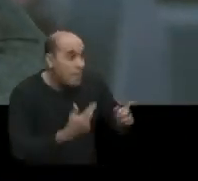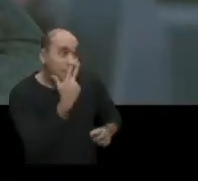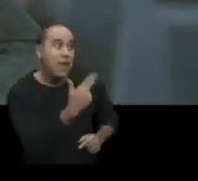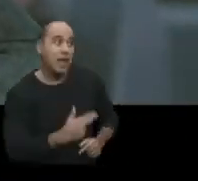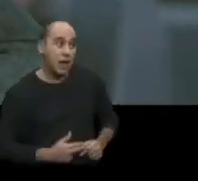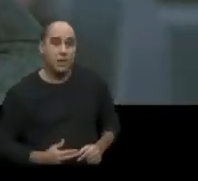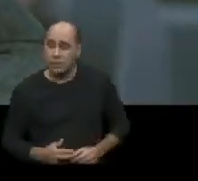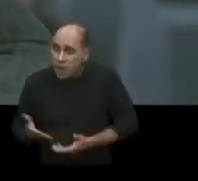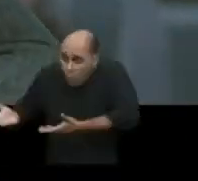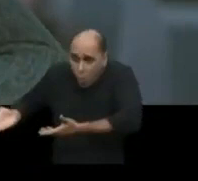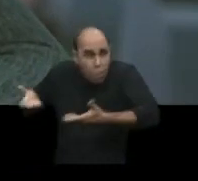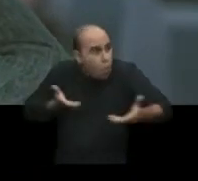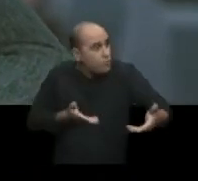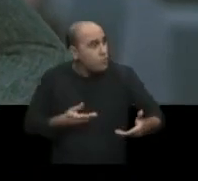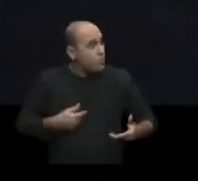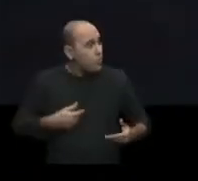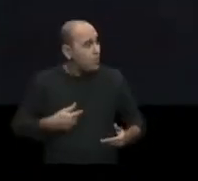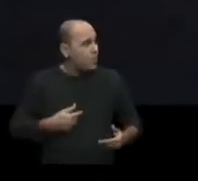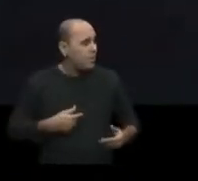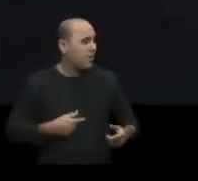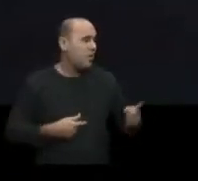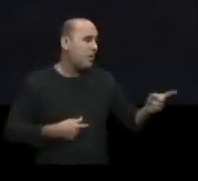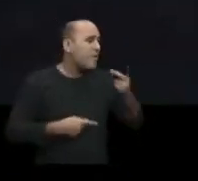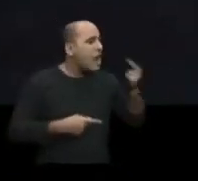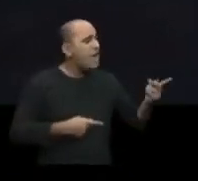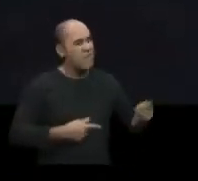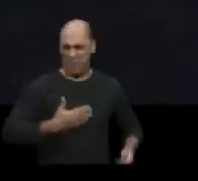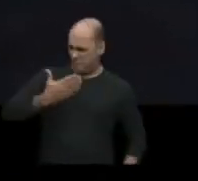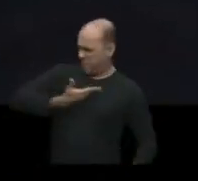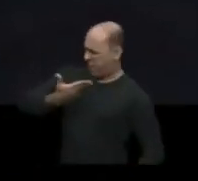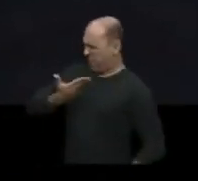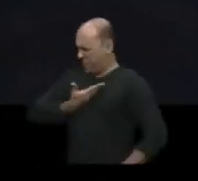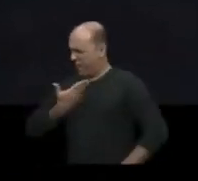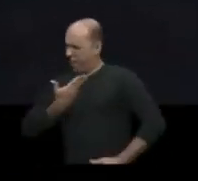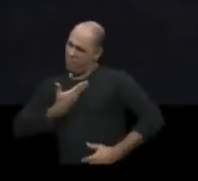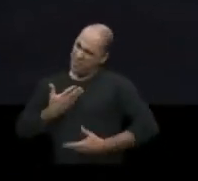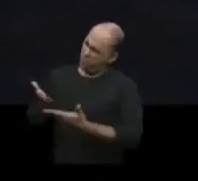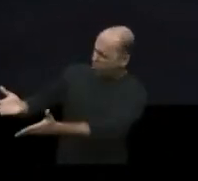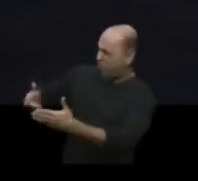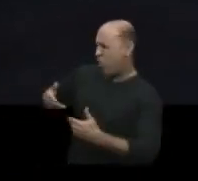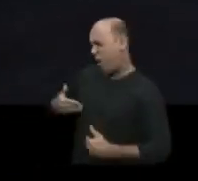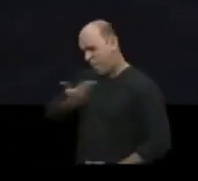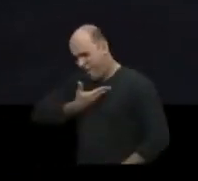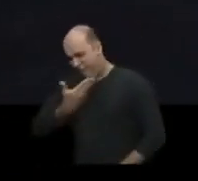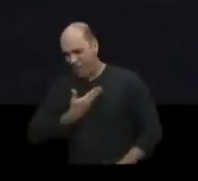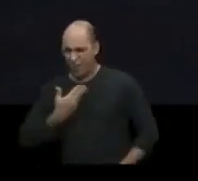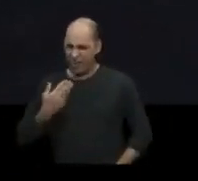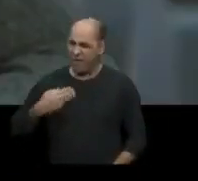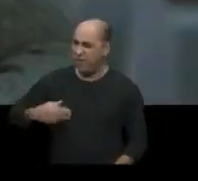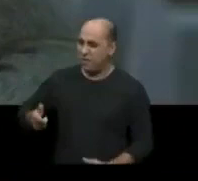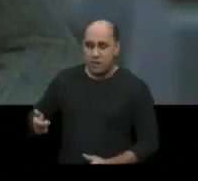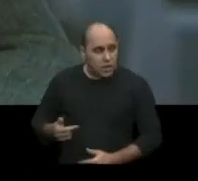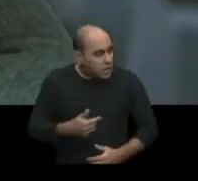O Reni me chamava de amigo, senhora Campos. Logo eu, que não tenho nada.